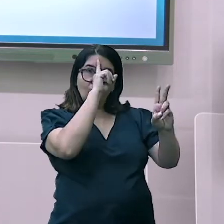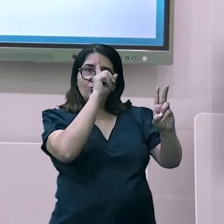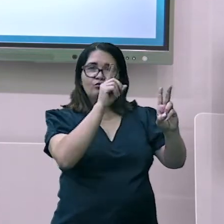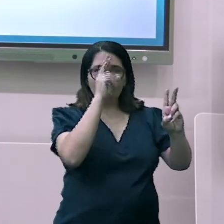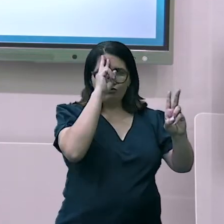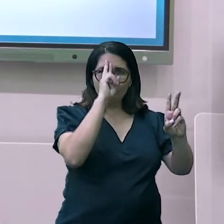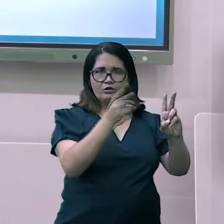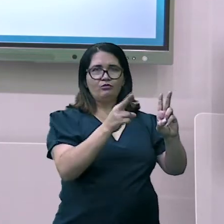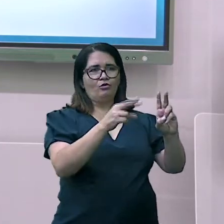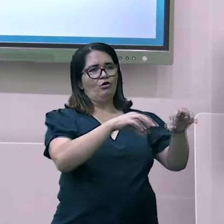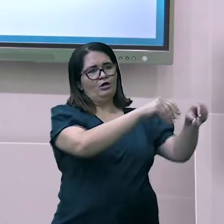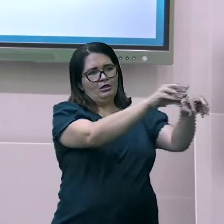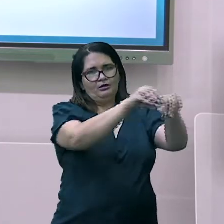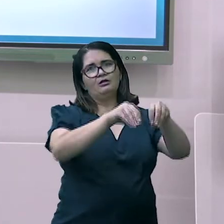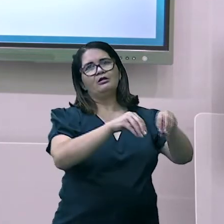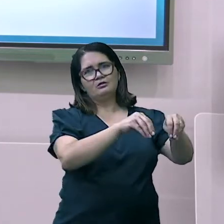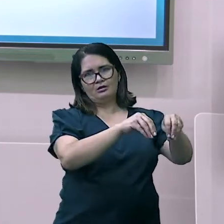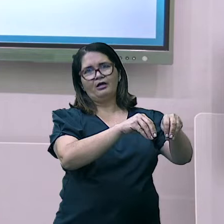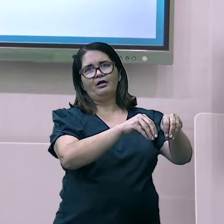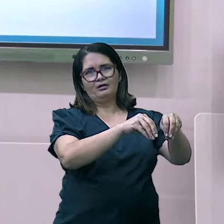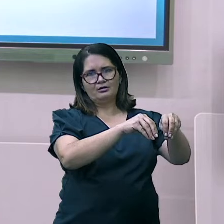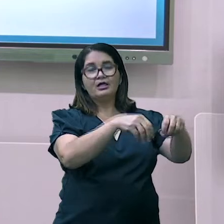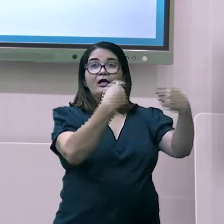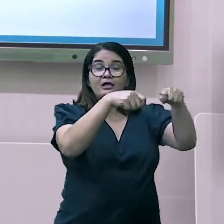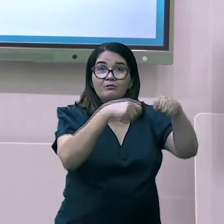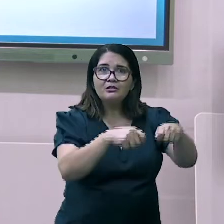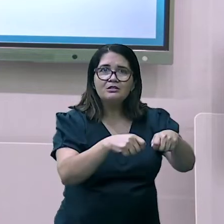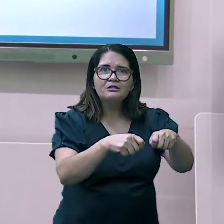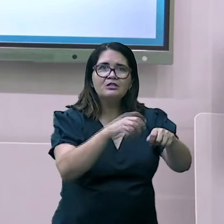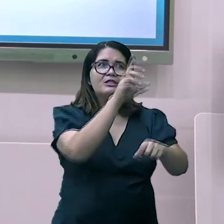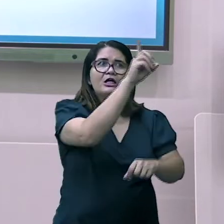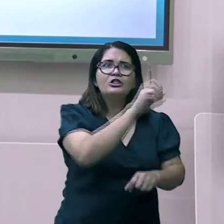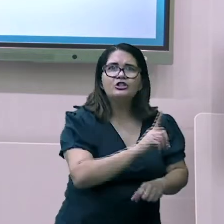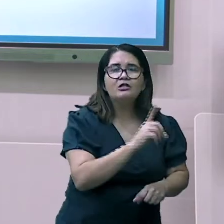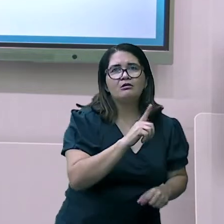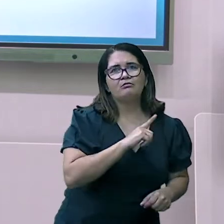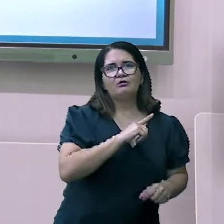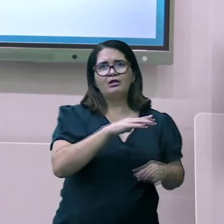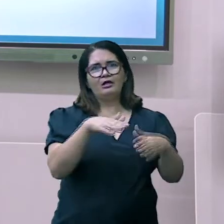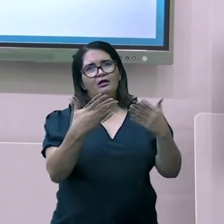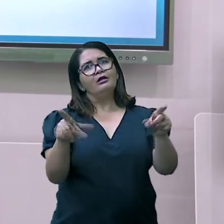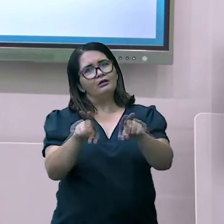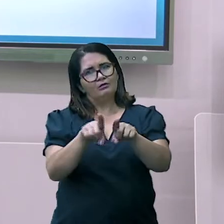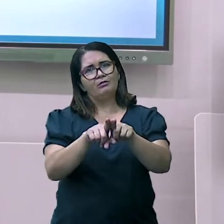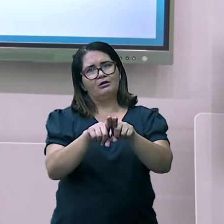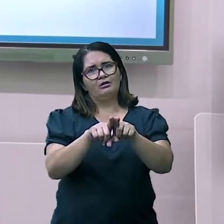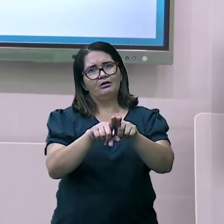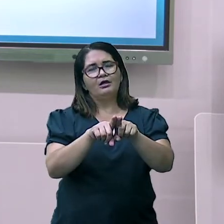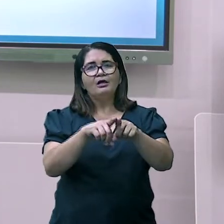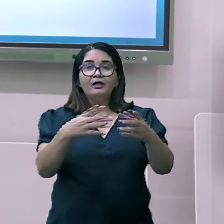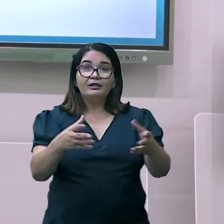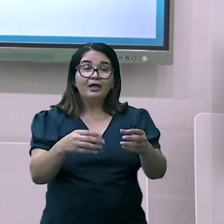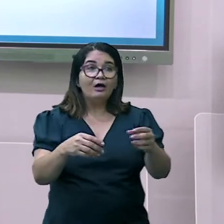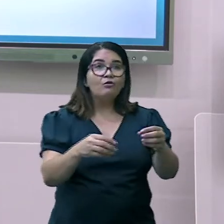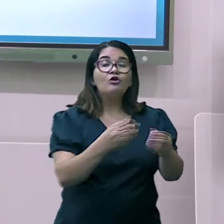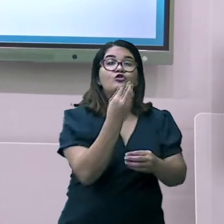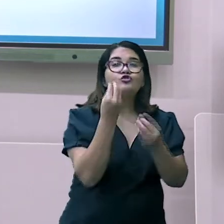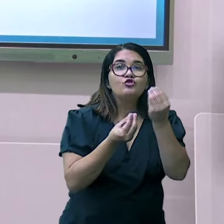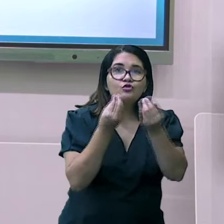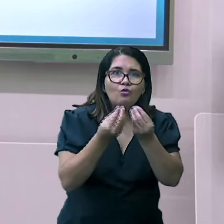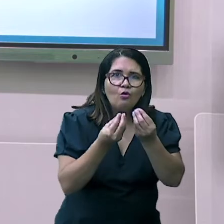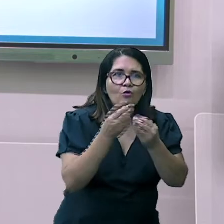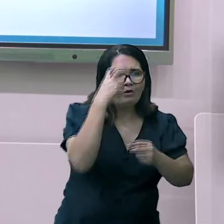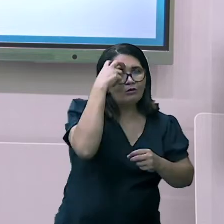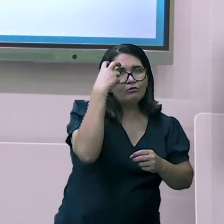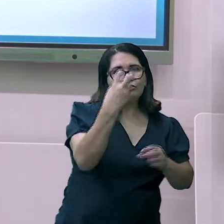território brasileiro. São espaços fundamentais para a sobrevivência do povo e para a preservação de sua